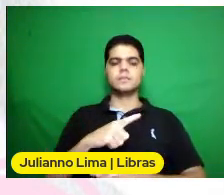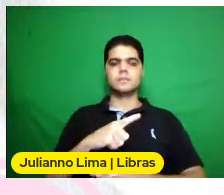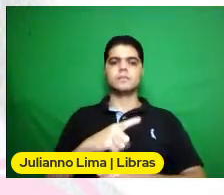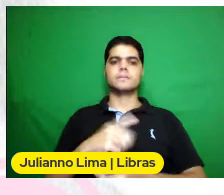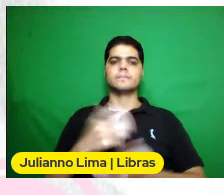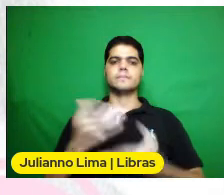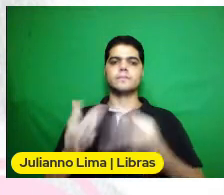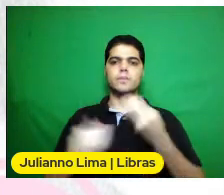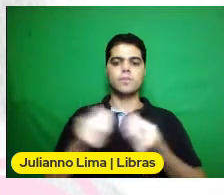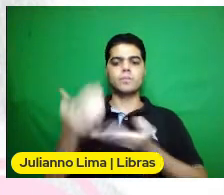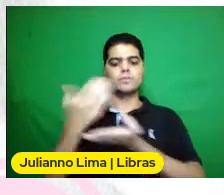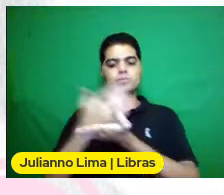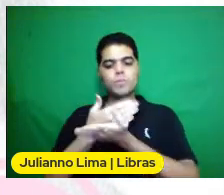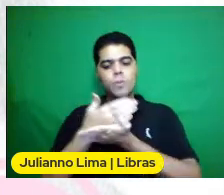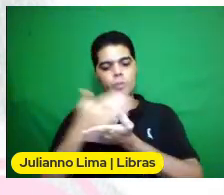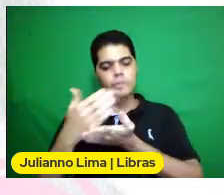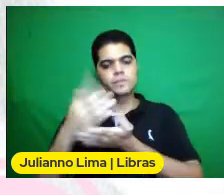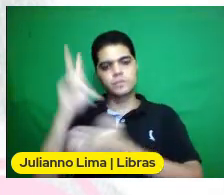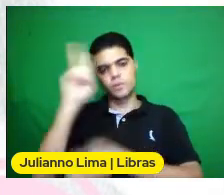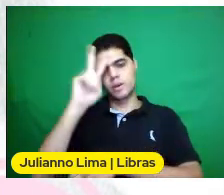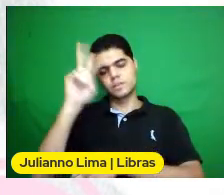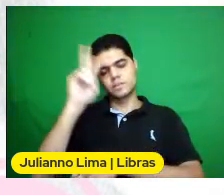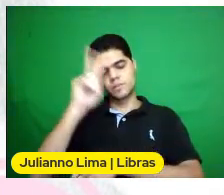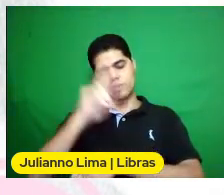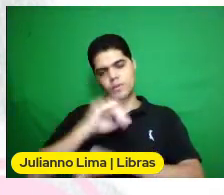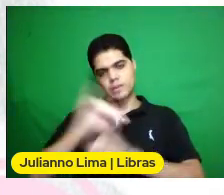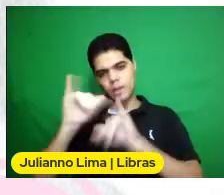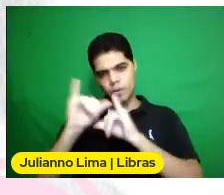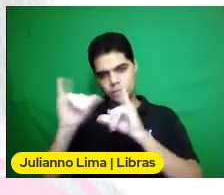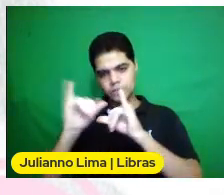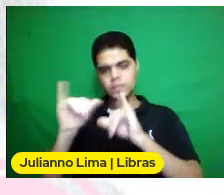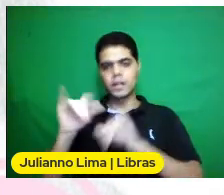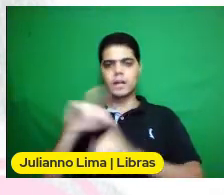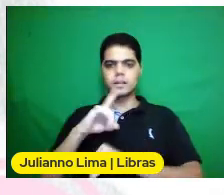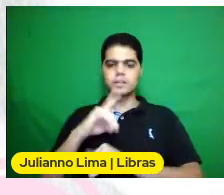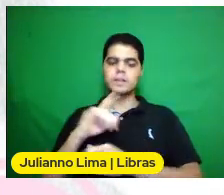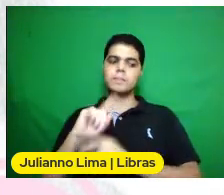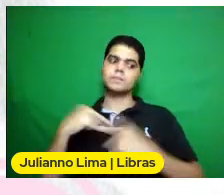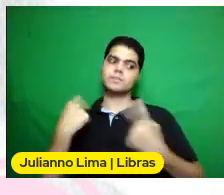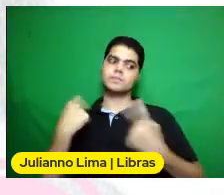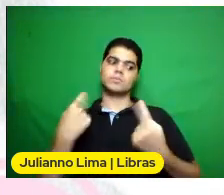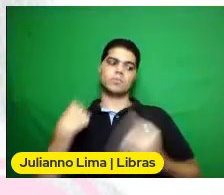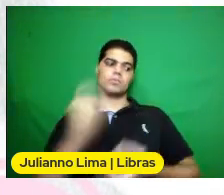essa história, mas a gente sempre fica esperando que